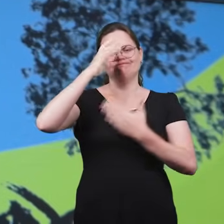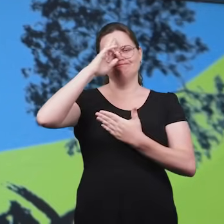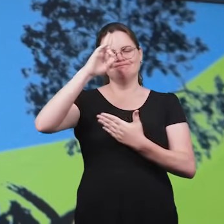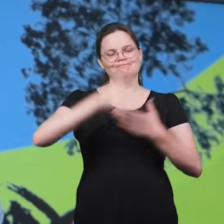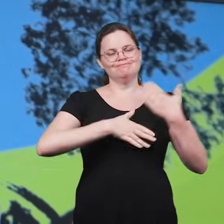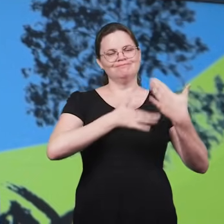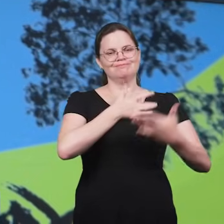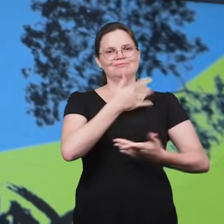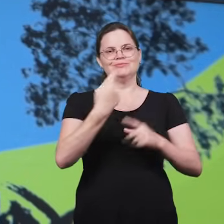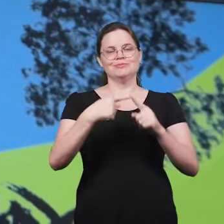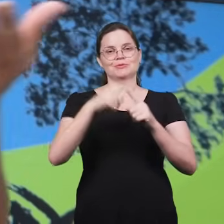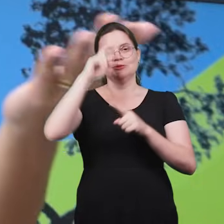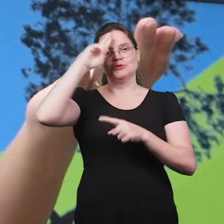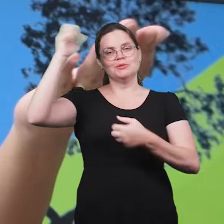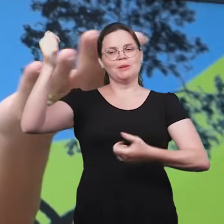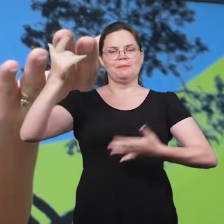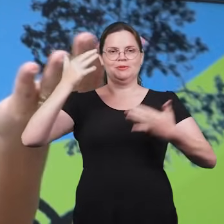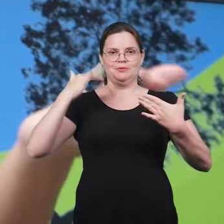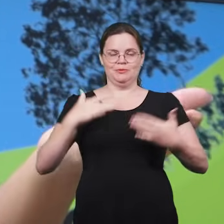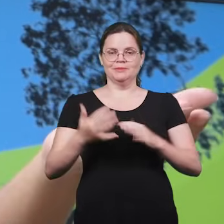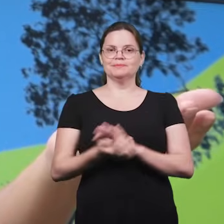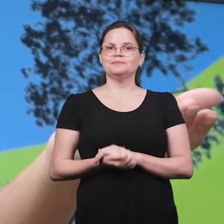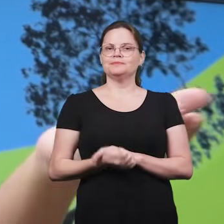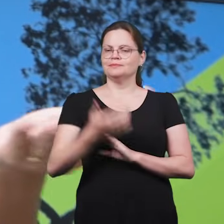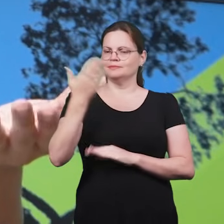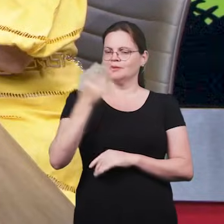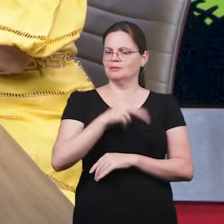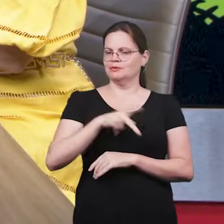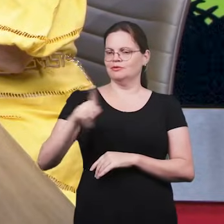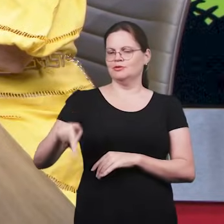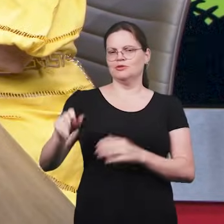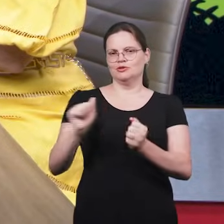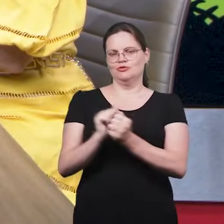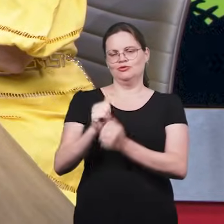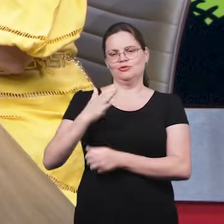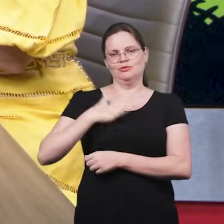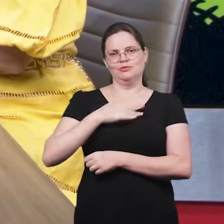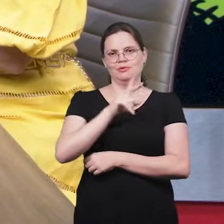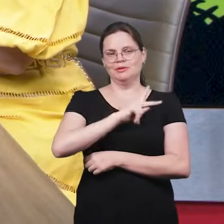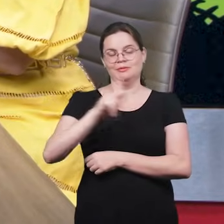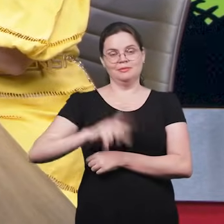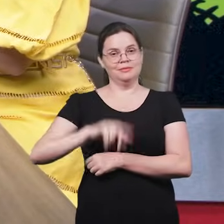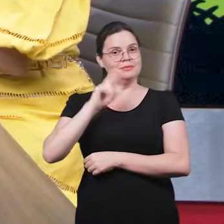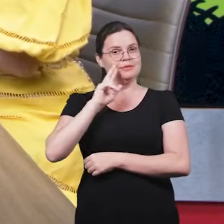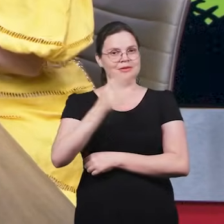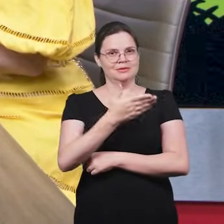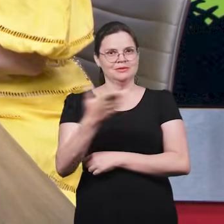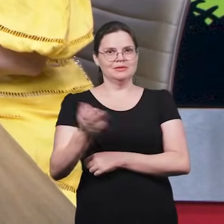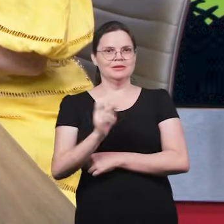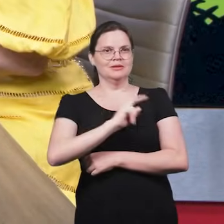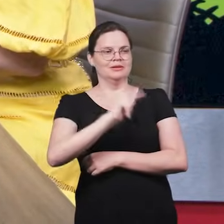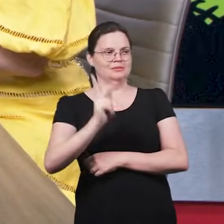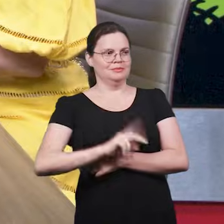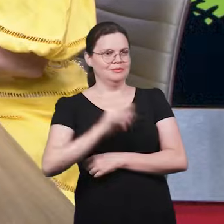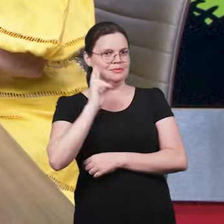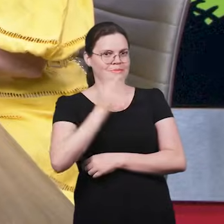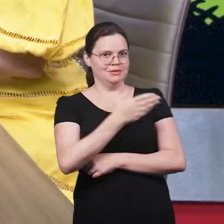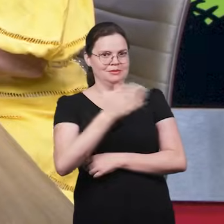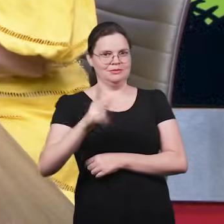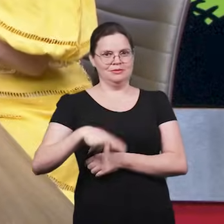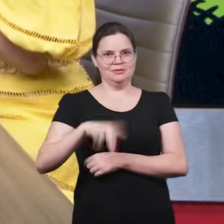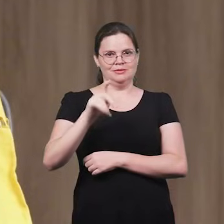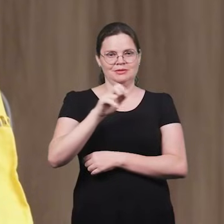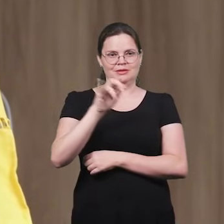por nós. E está comigo a professora Fernanda Becali. Paz do Senhor, Fernanda. Paz do Senhor, Kézia, é uma alegria